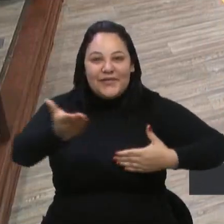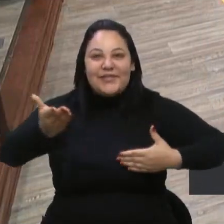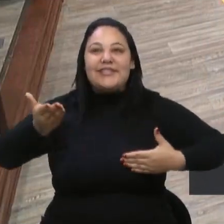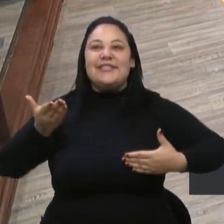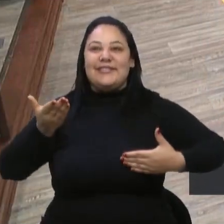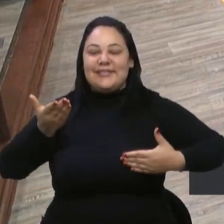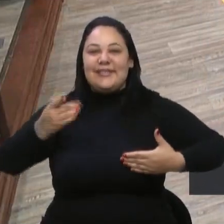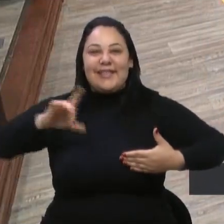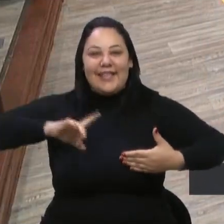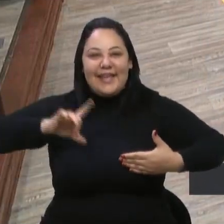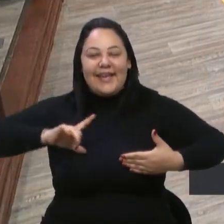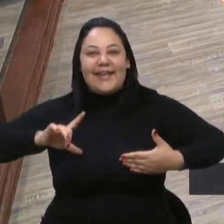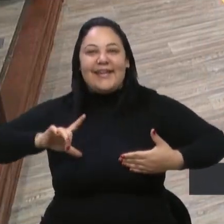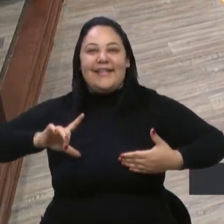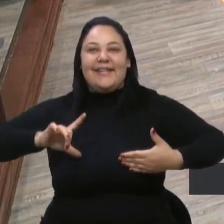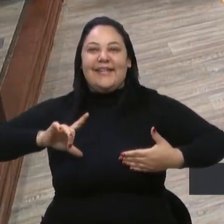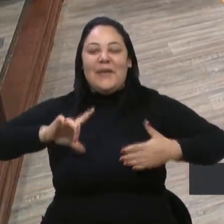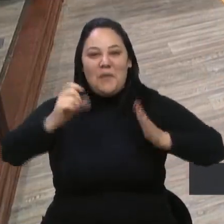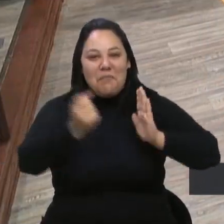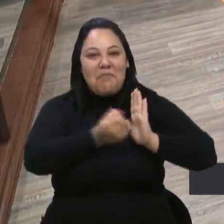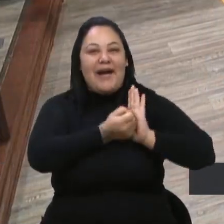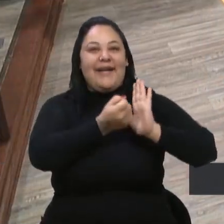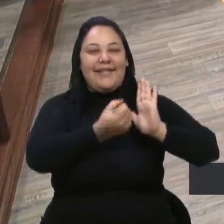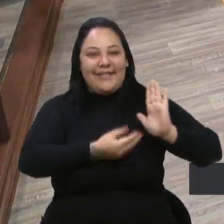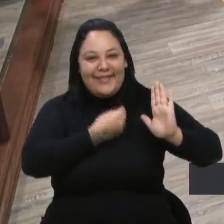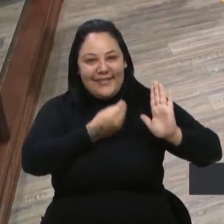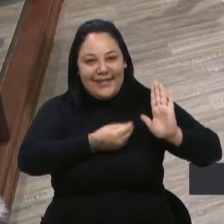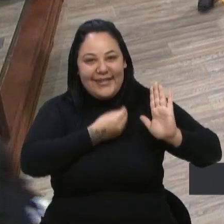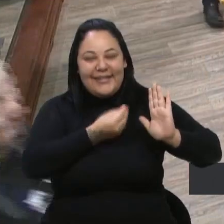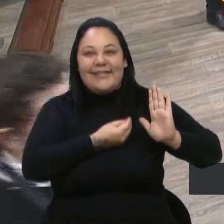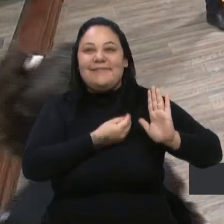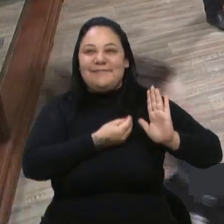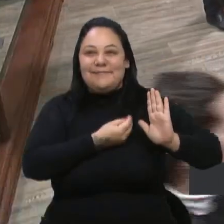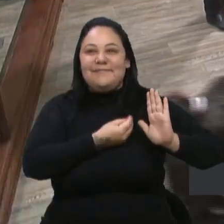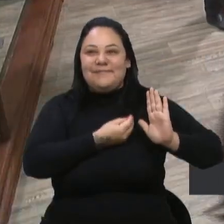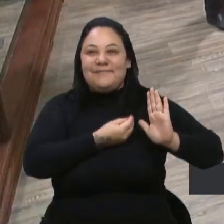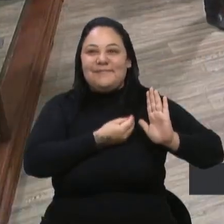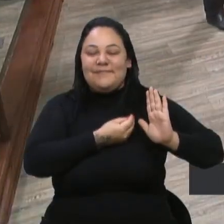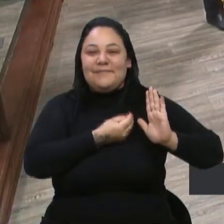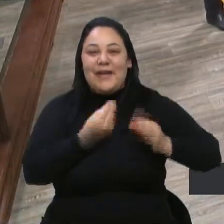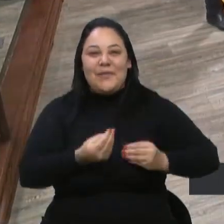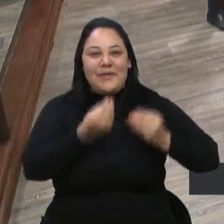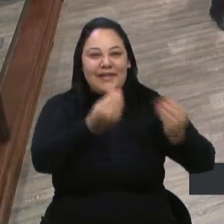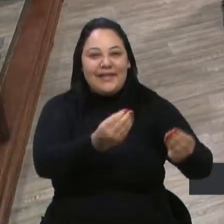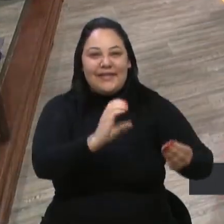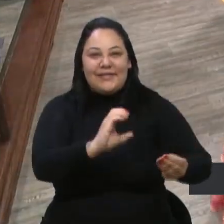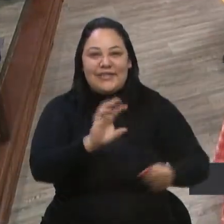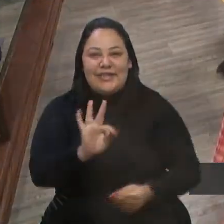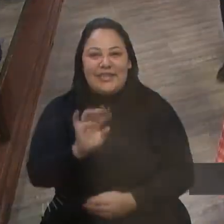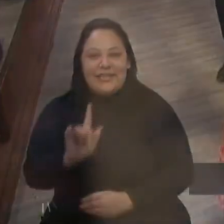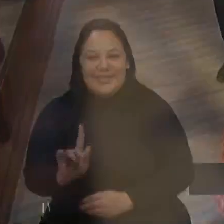para o Pampa do Rio Grande, uma lembrança aqui da Câmara.